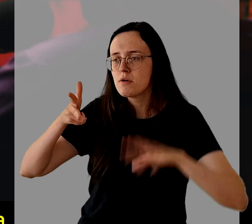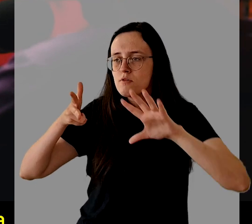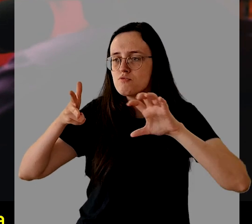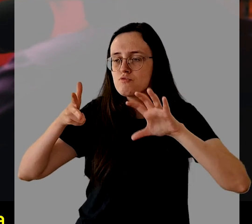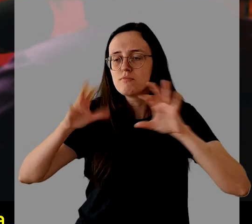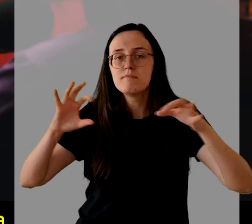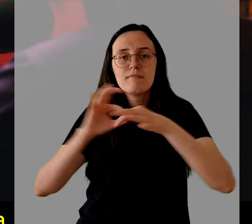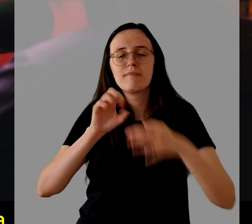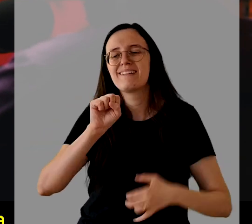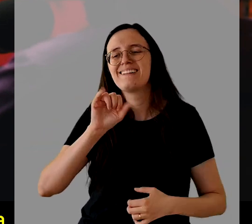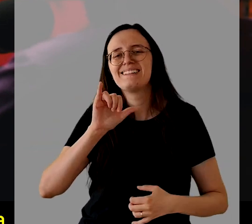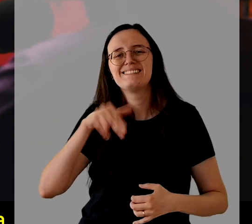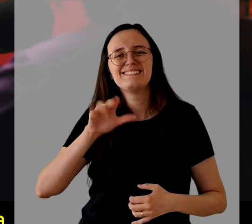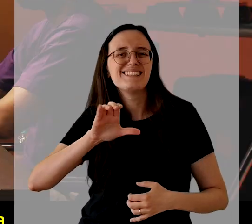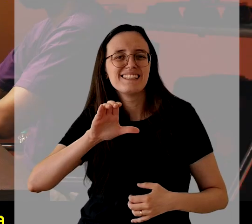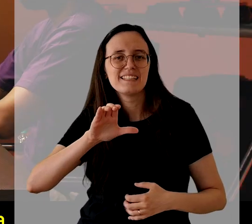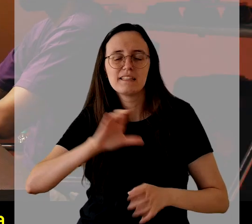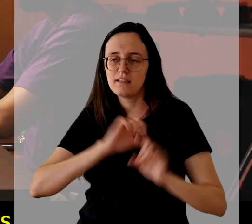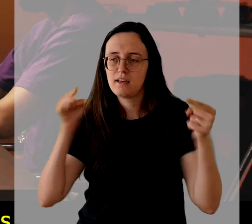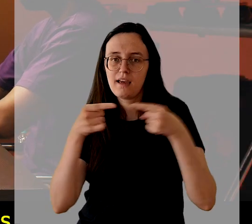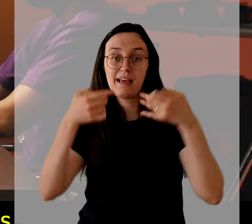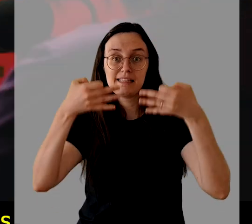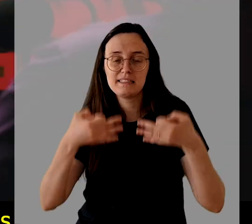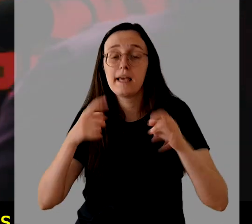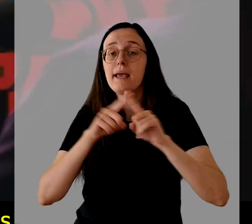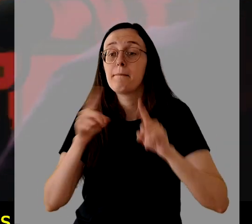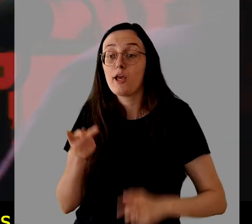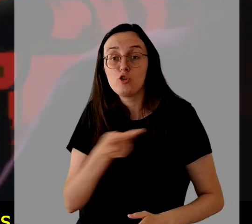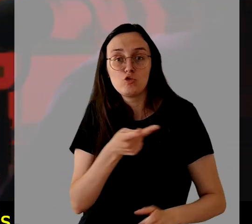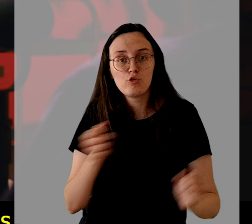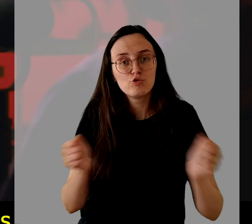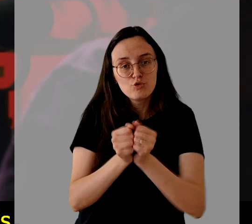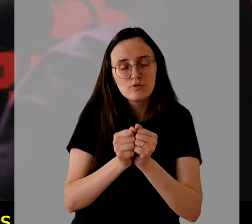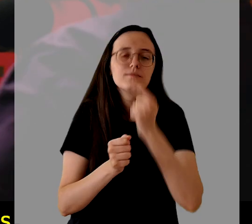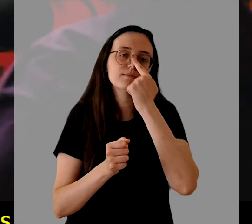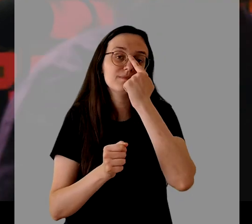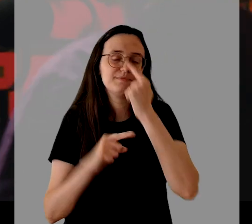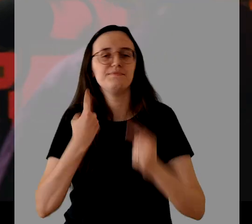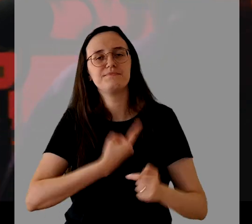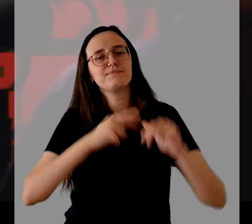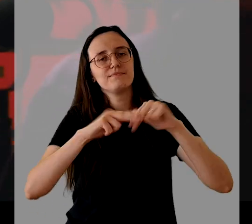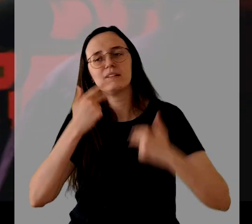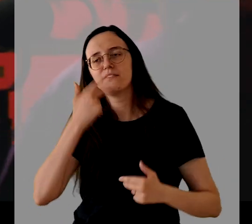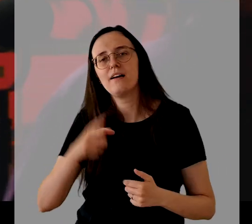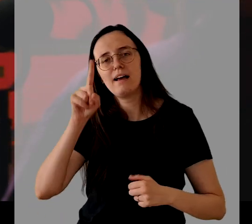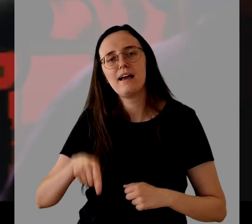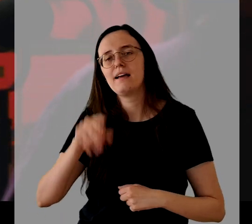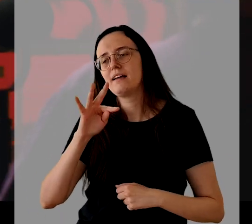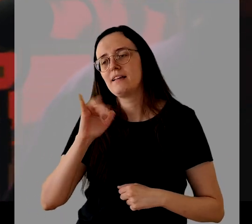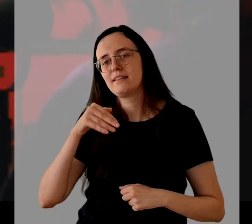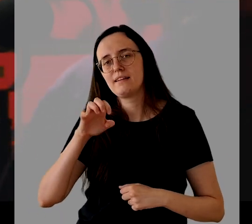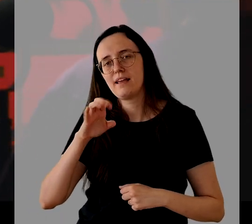ali para poder ter o sync, né, da câmera, mas para você poder sincronizar esses dois, é que a gente tem o que a gente